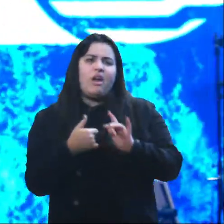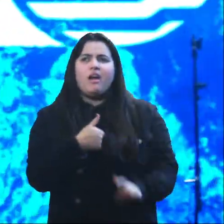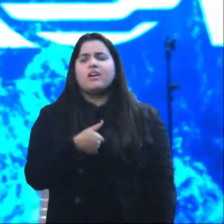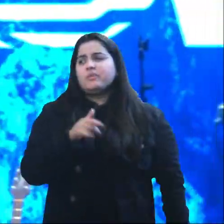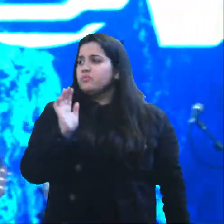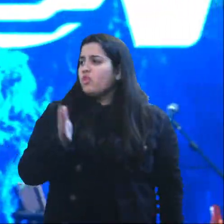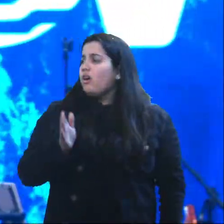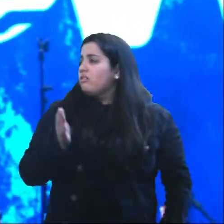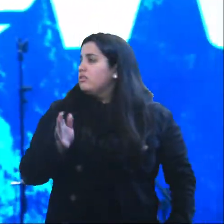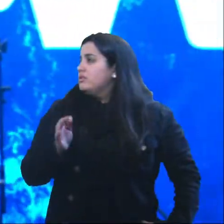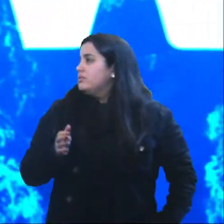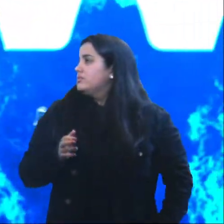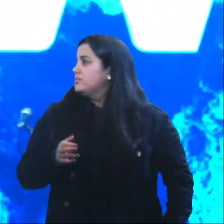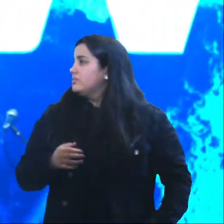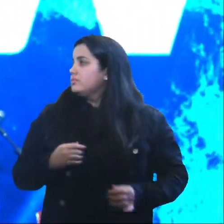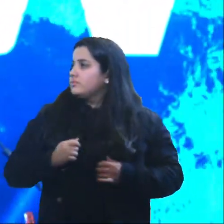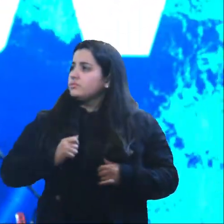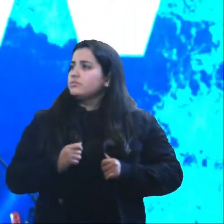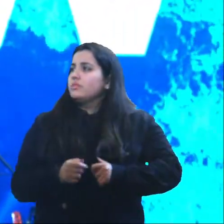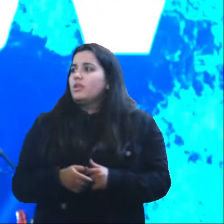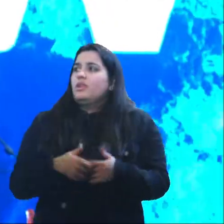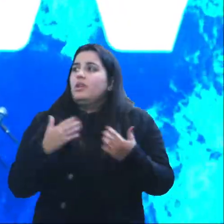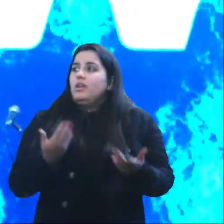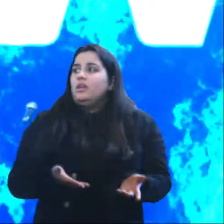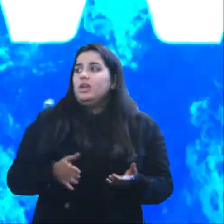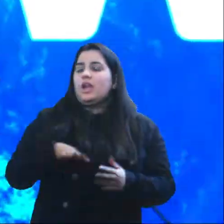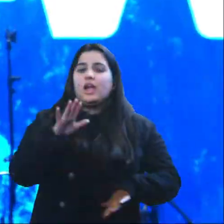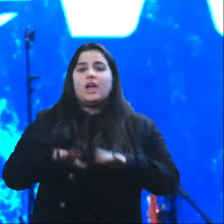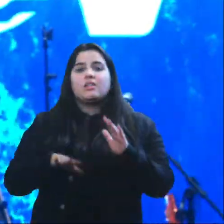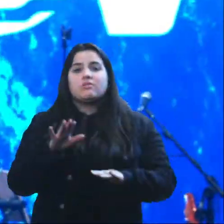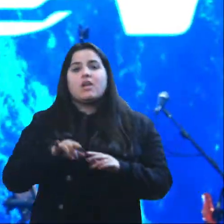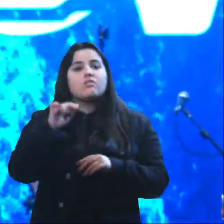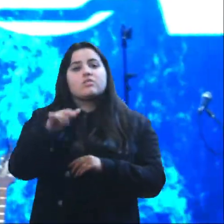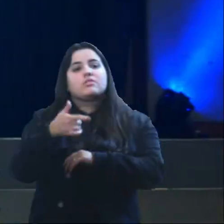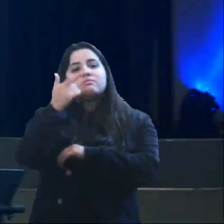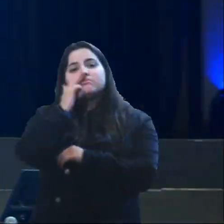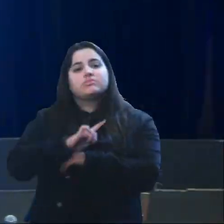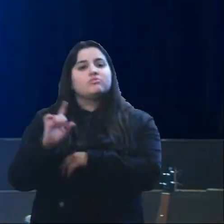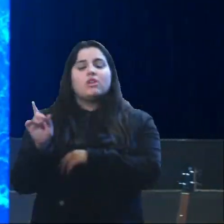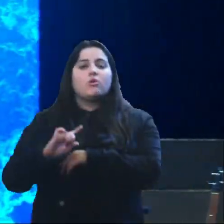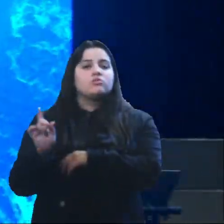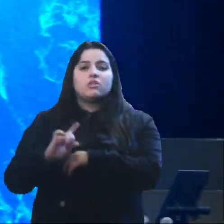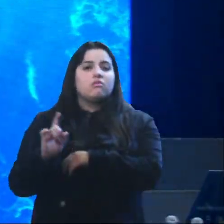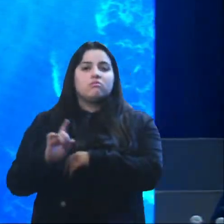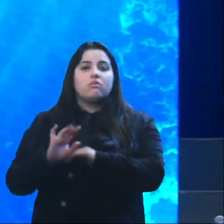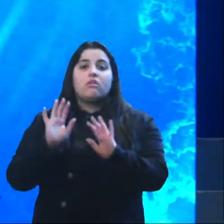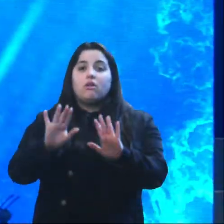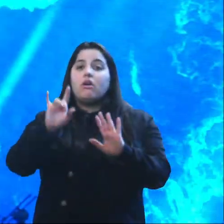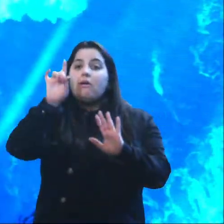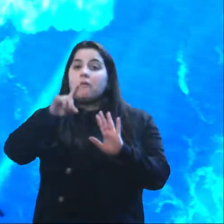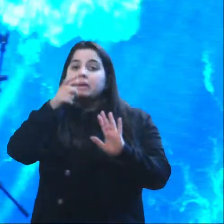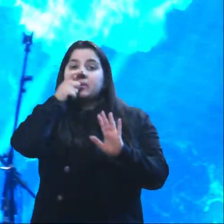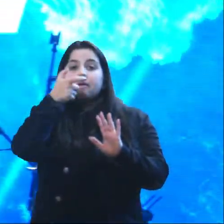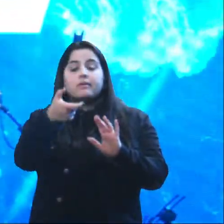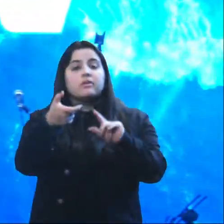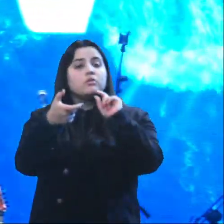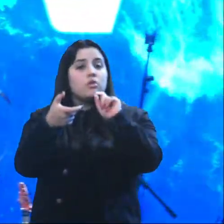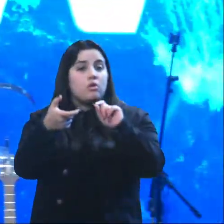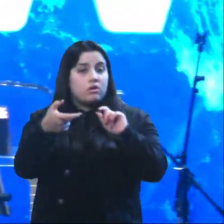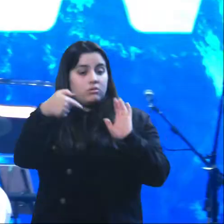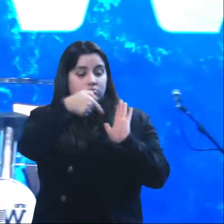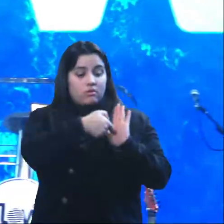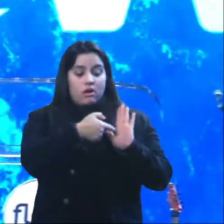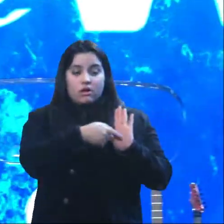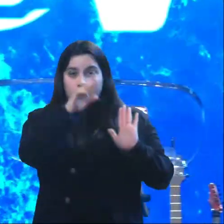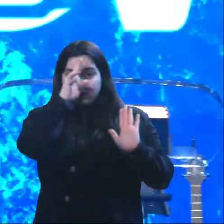E talvez você não esteja conseguindo fazer isso, e é interessante que a história de João Batista